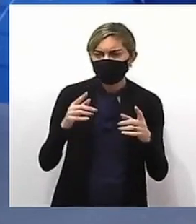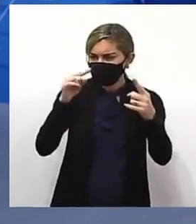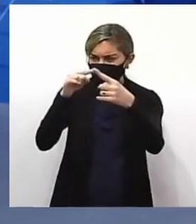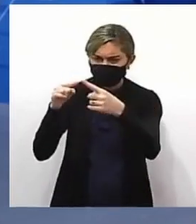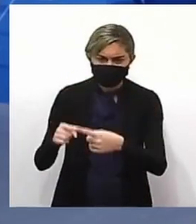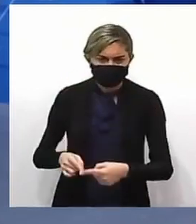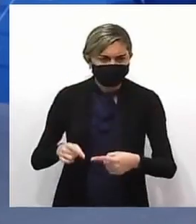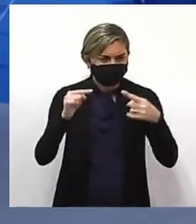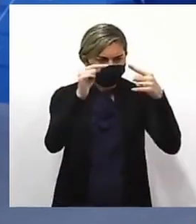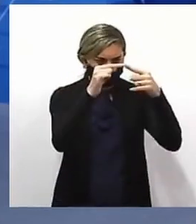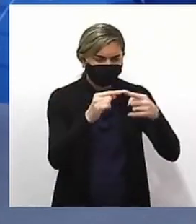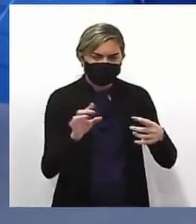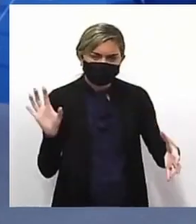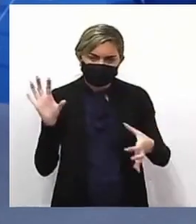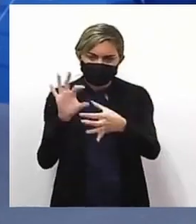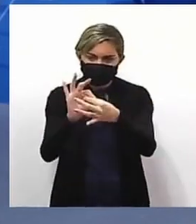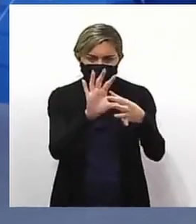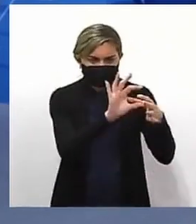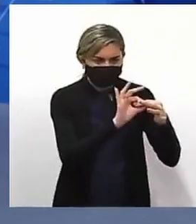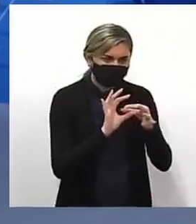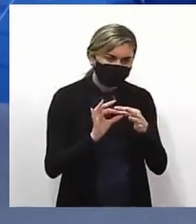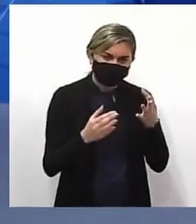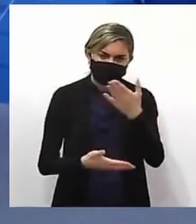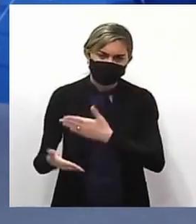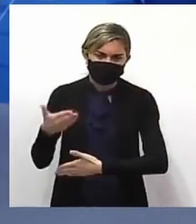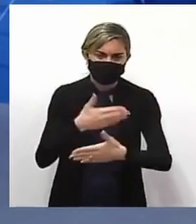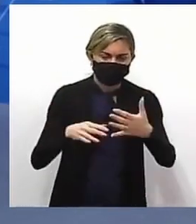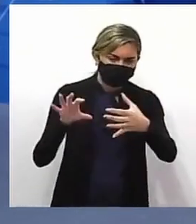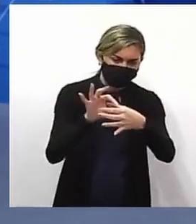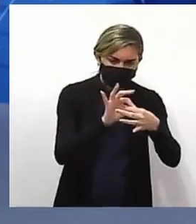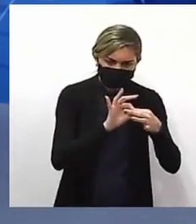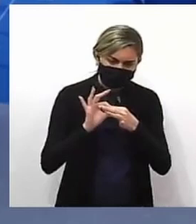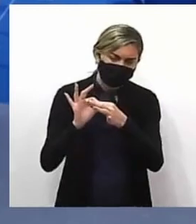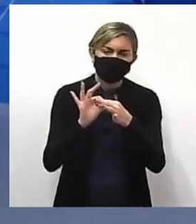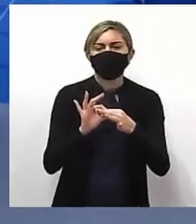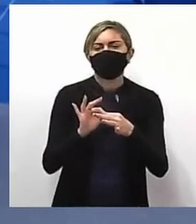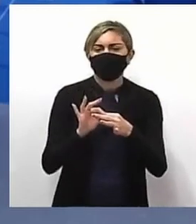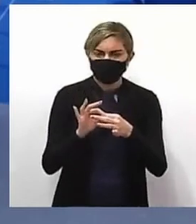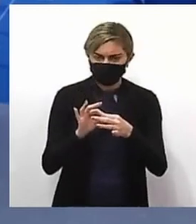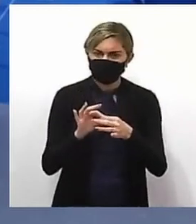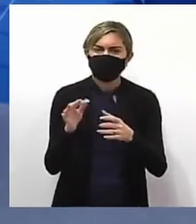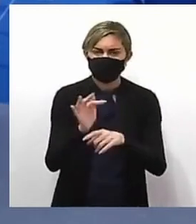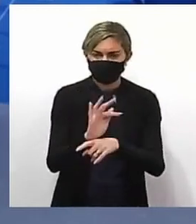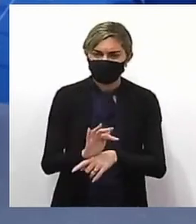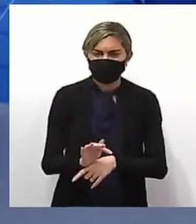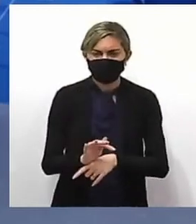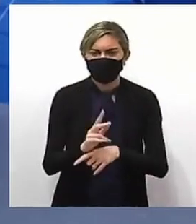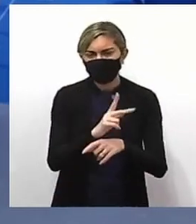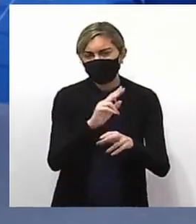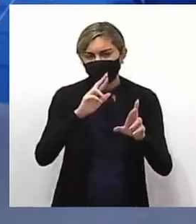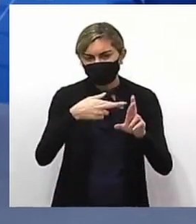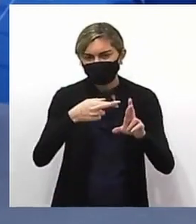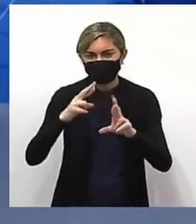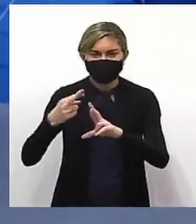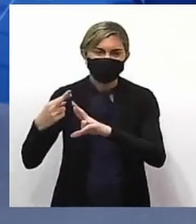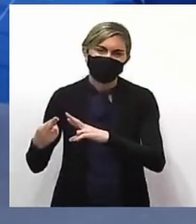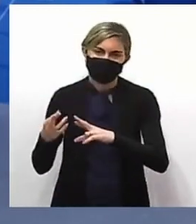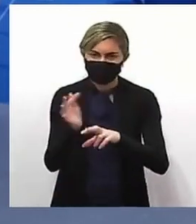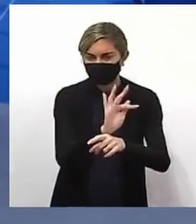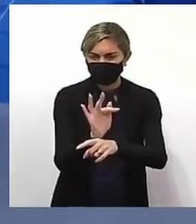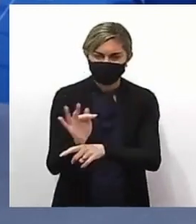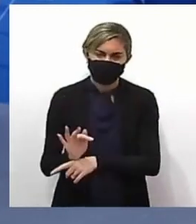De alguma forma, eles têm alguma relação, um está ali tomando o outro como referência, com